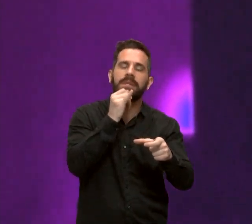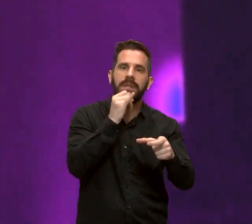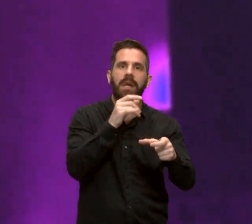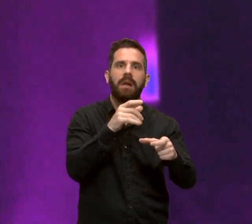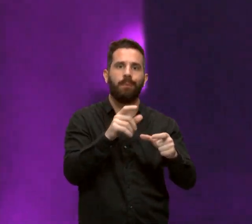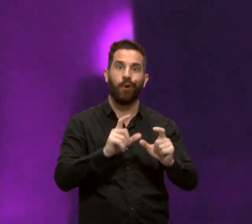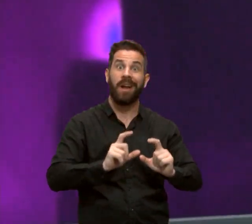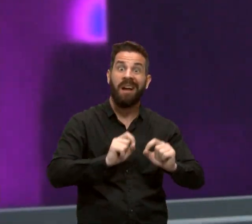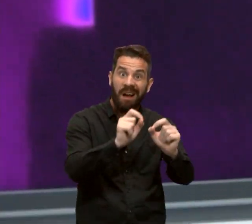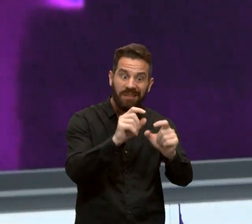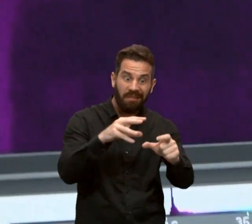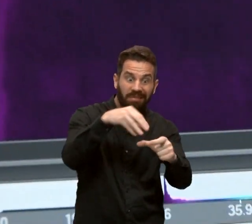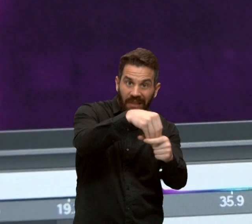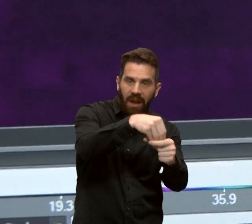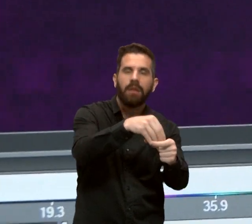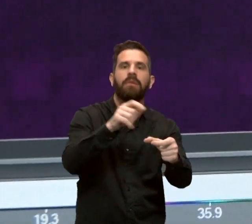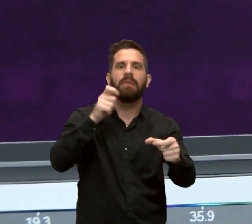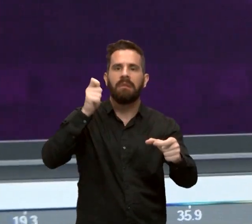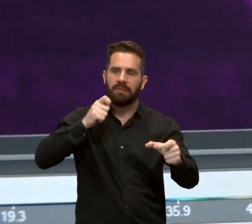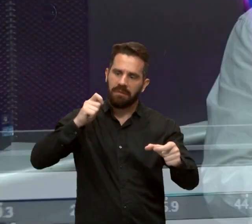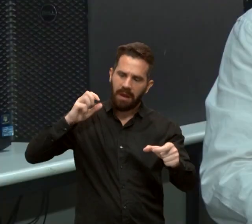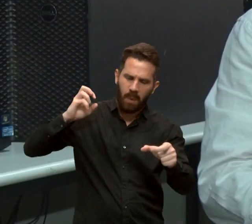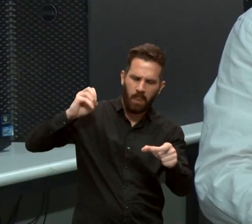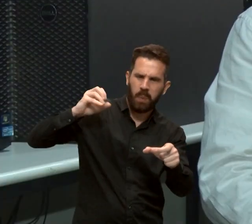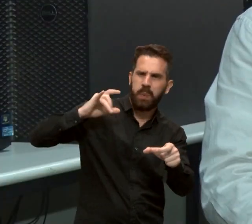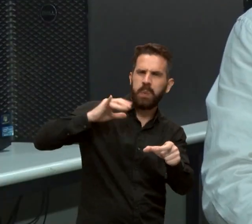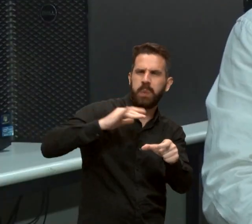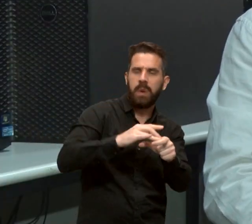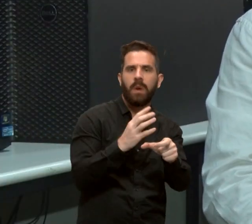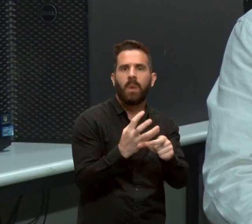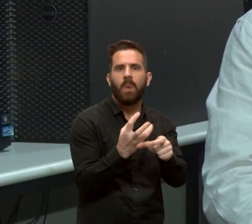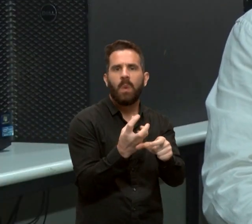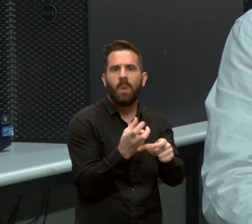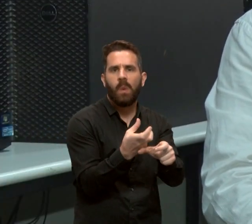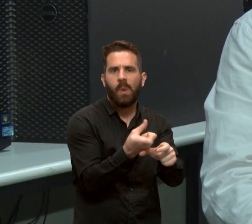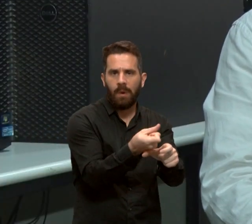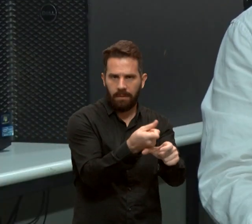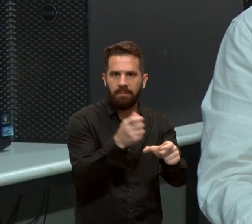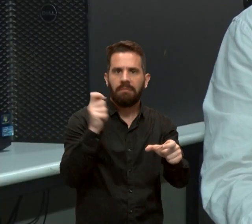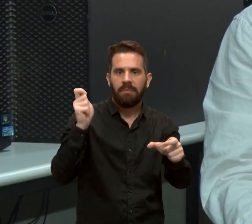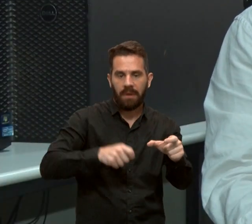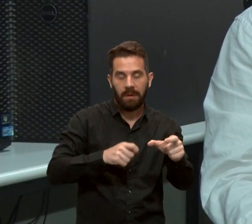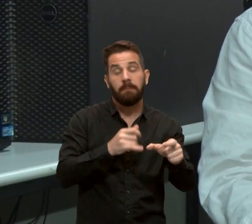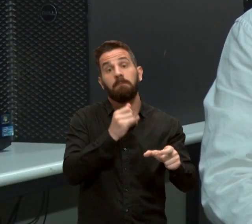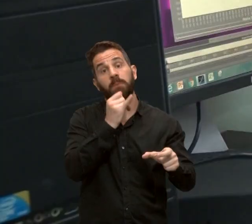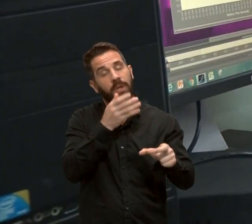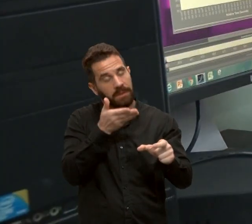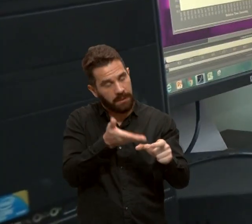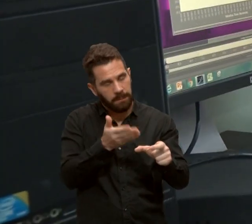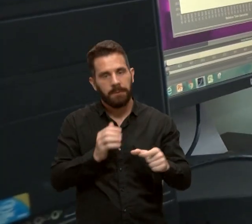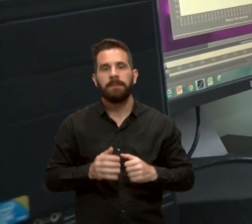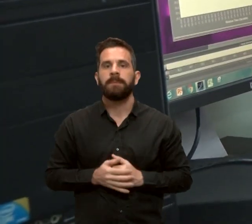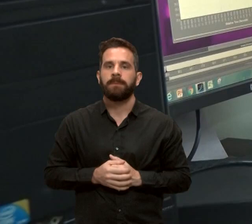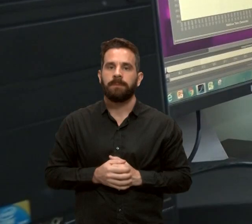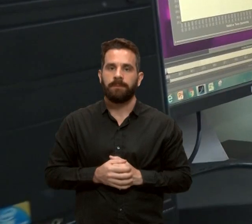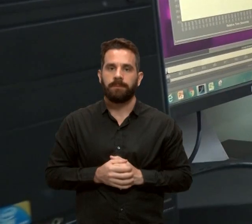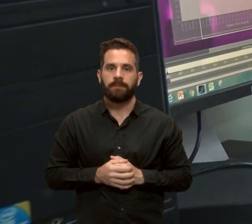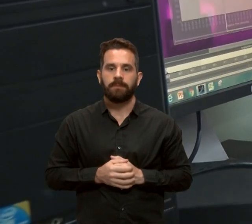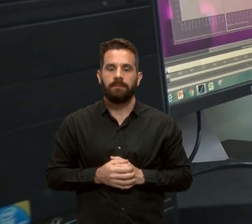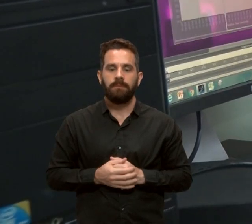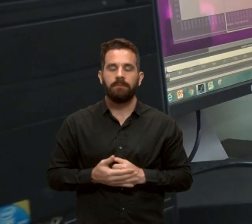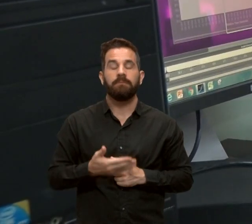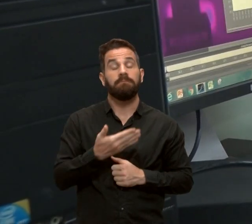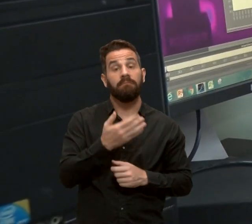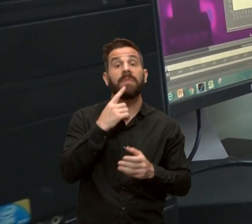de nanopartículas algumas moléculas que fazem elas irem para locais específicos, como, por exemplo, um tumor. A pesquisa começou a